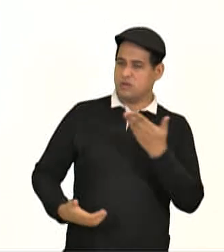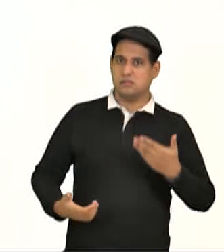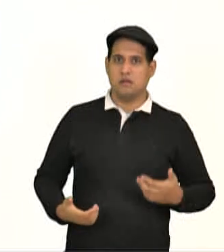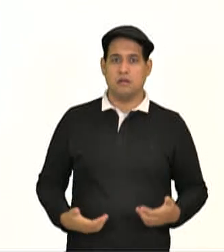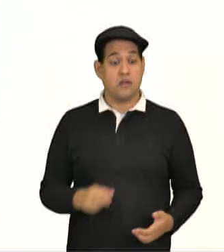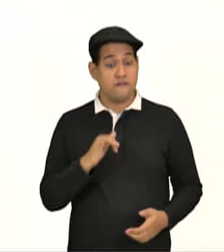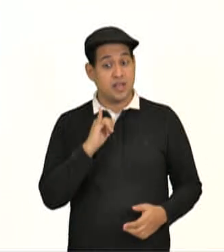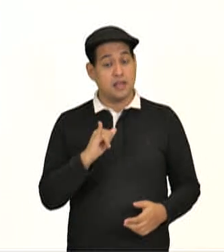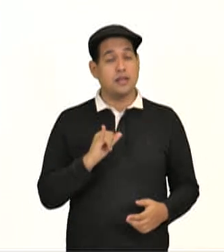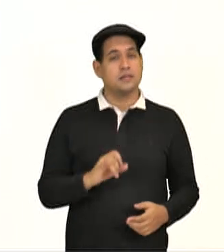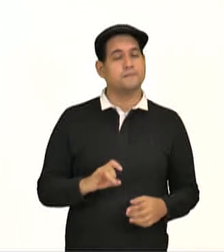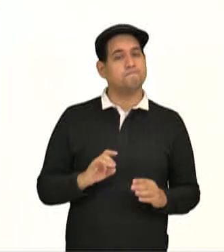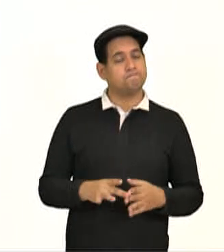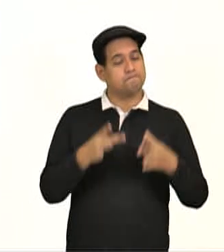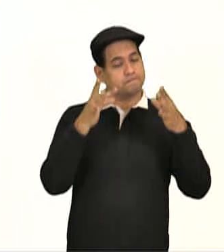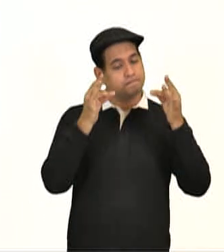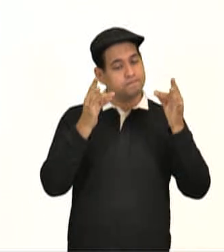disse